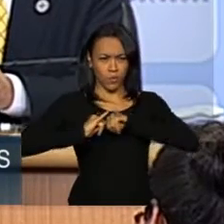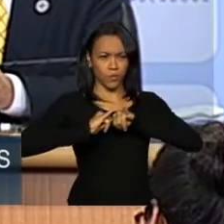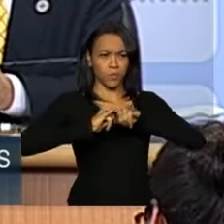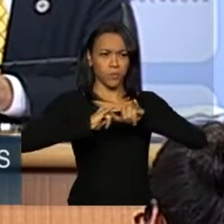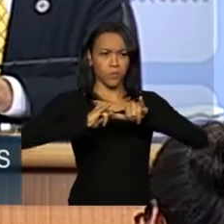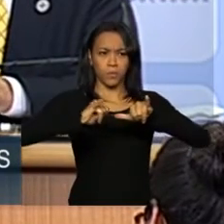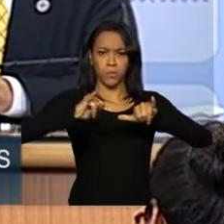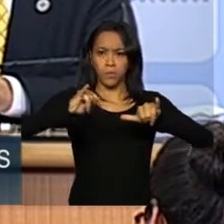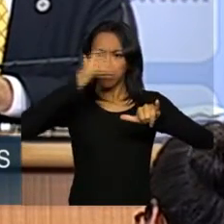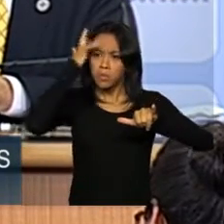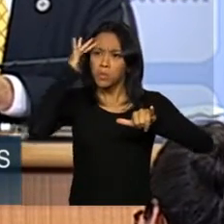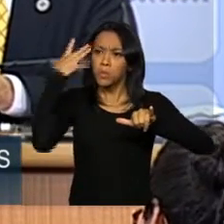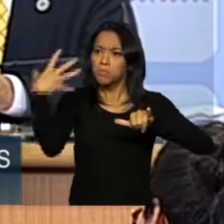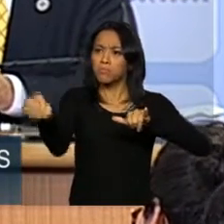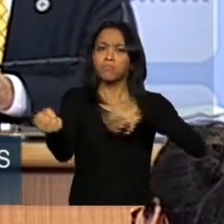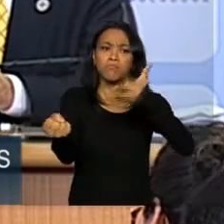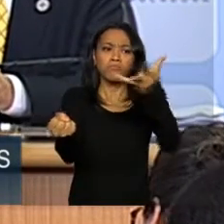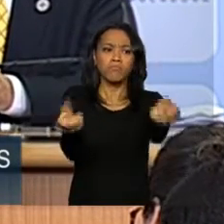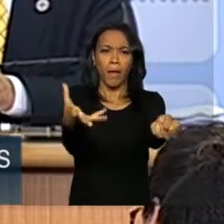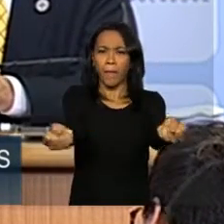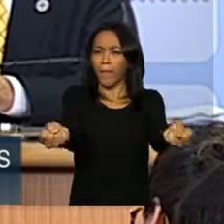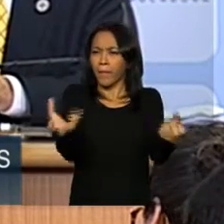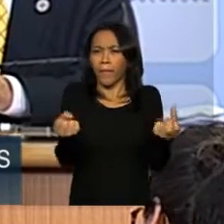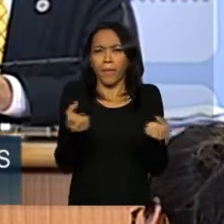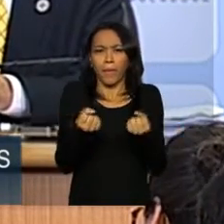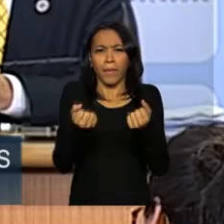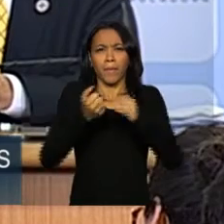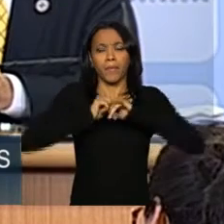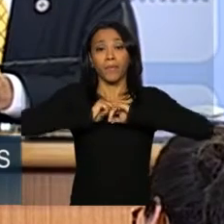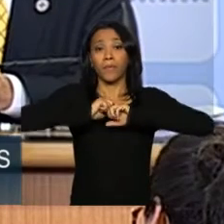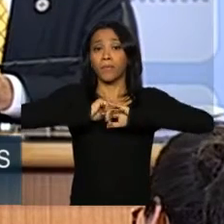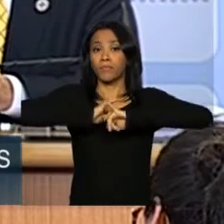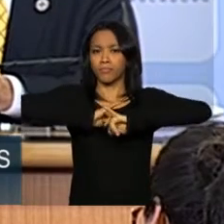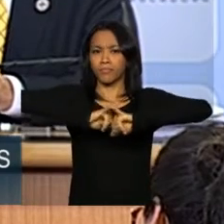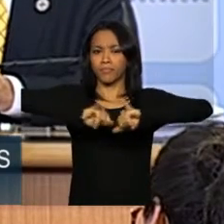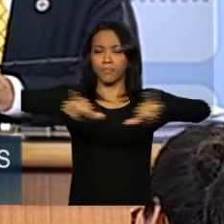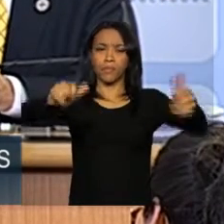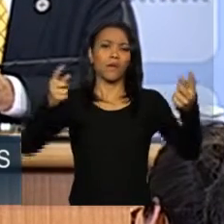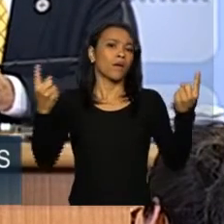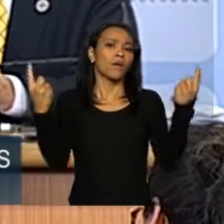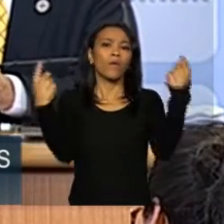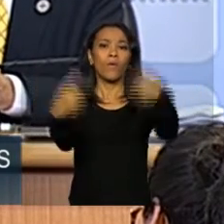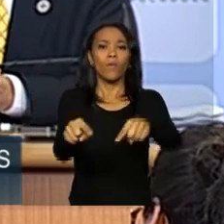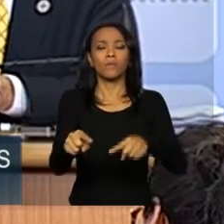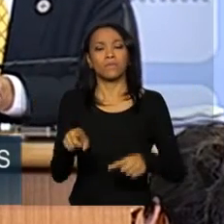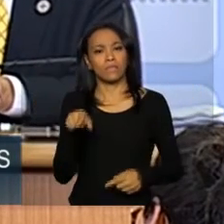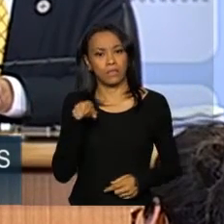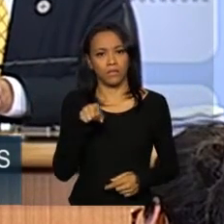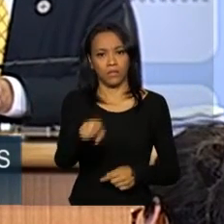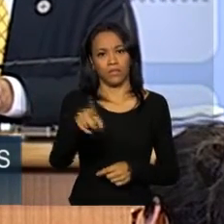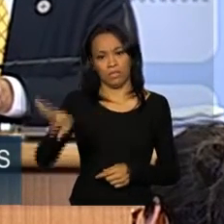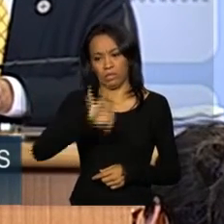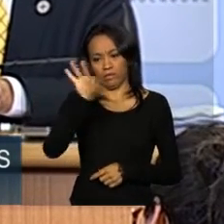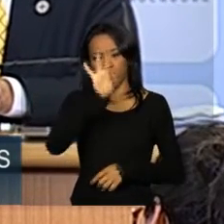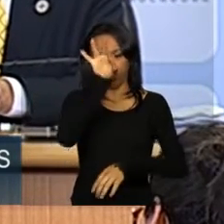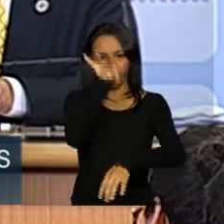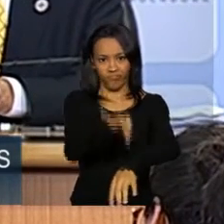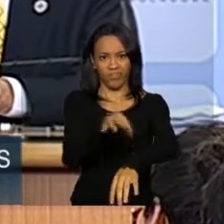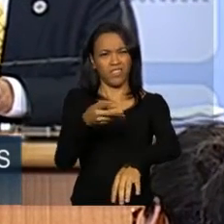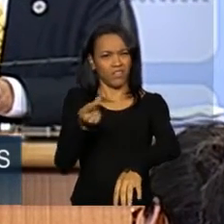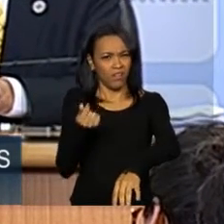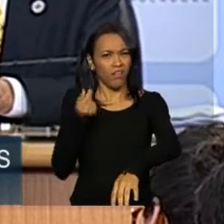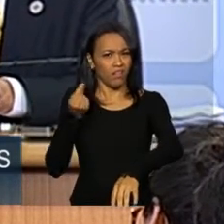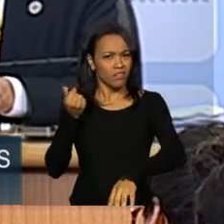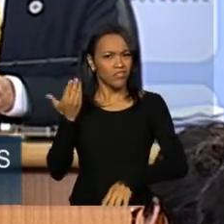uma mobilização da sociedade como um todo para enfrentar as nossas ameaças antigas